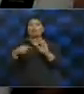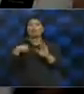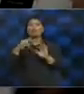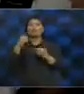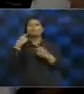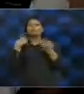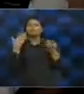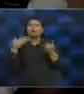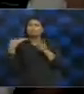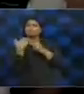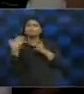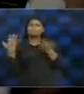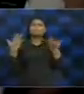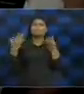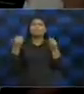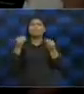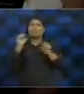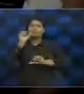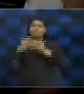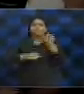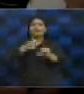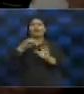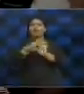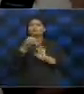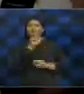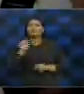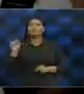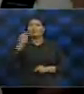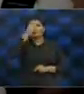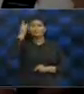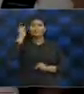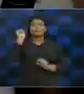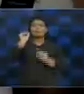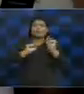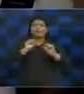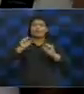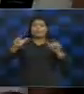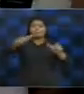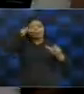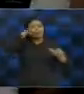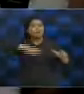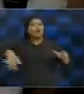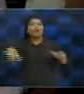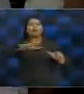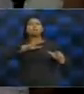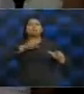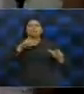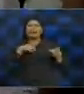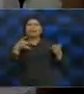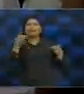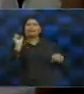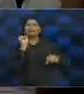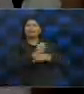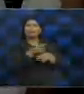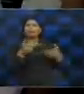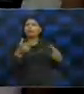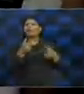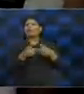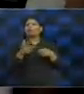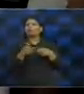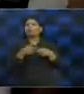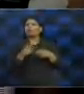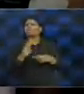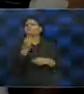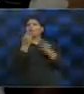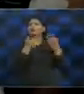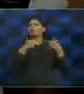vão mudar a vida das pessoas e de contrapor uma cidade virtual, fria, de mentira, com uma cidade real, onde as